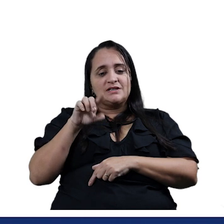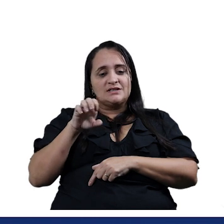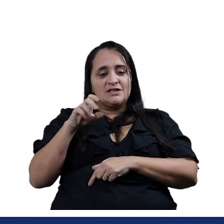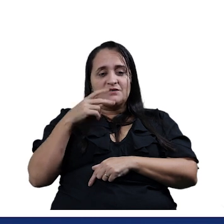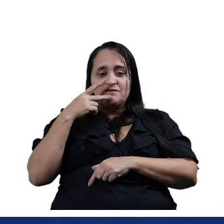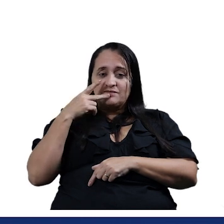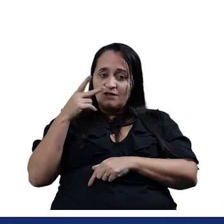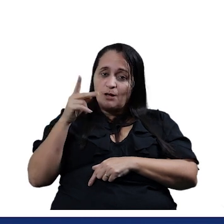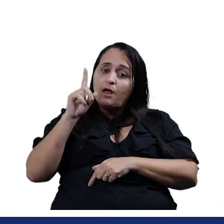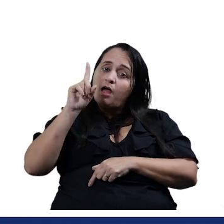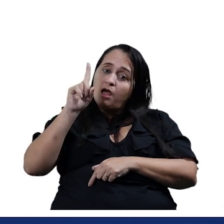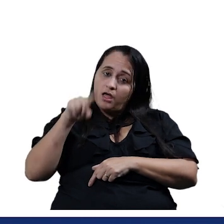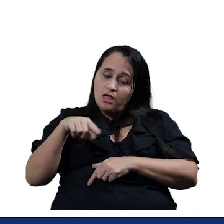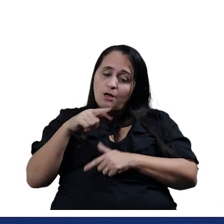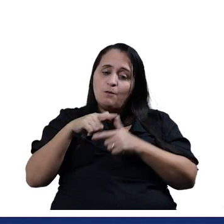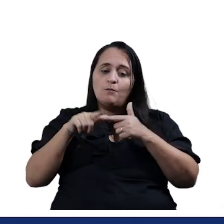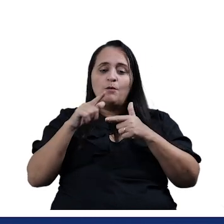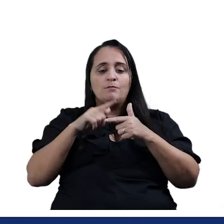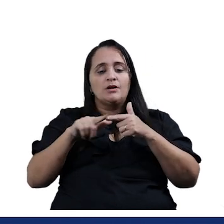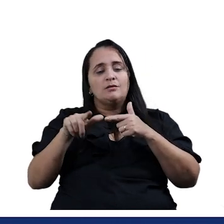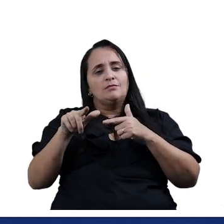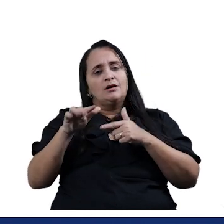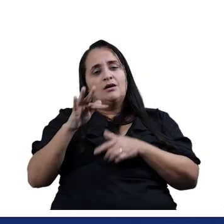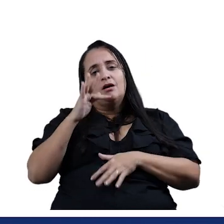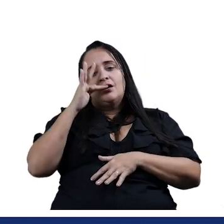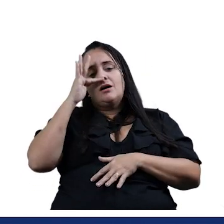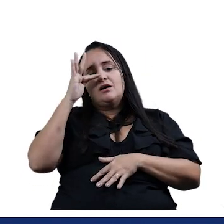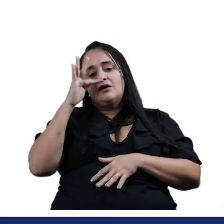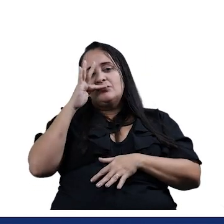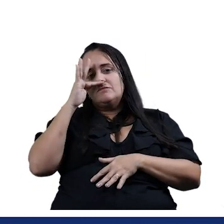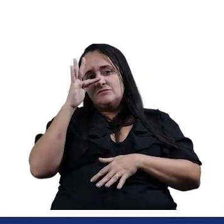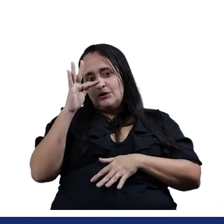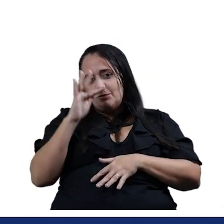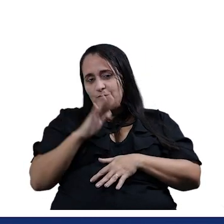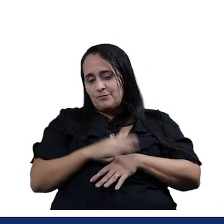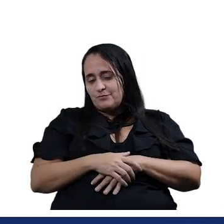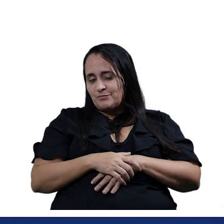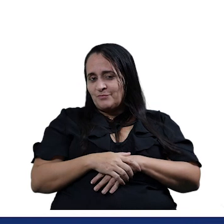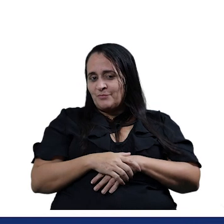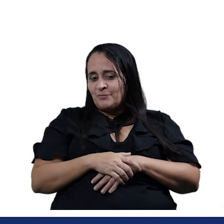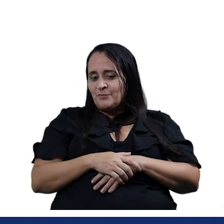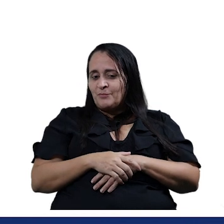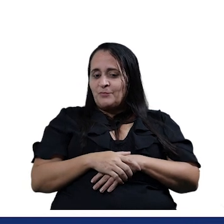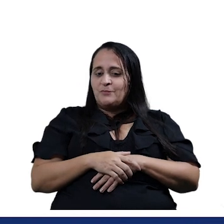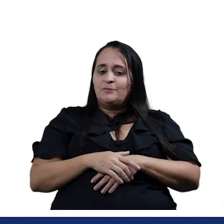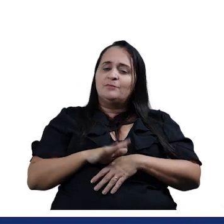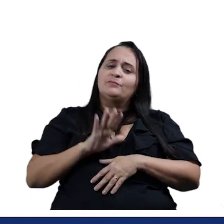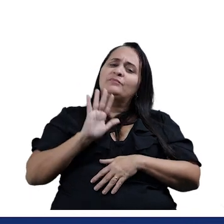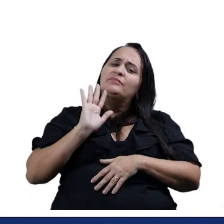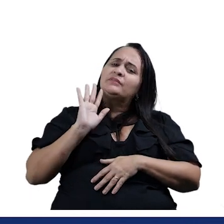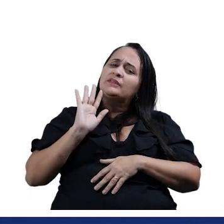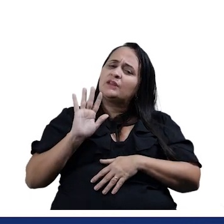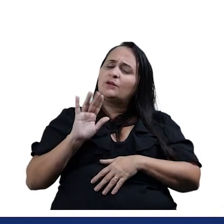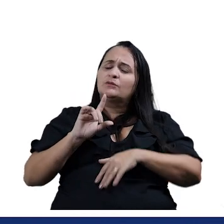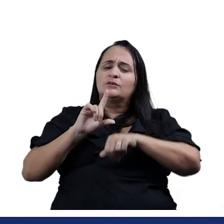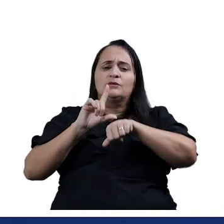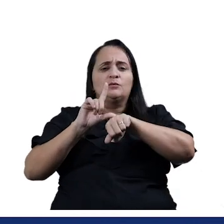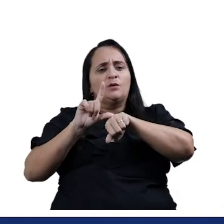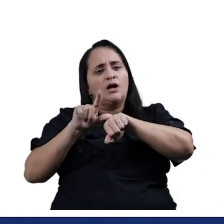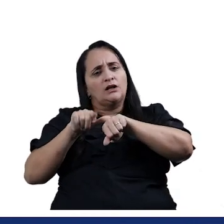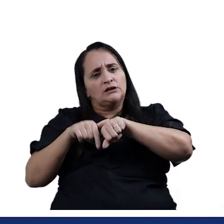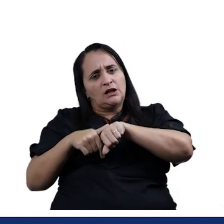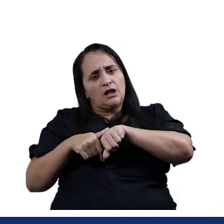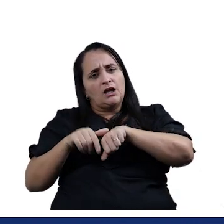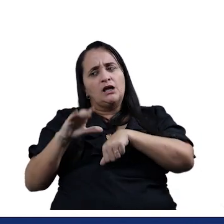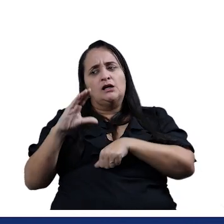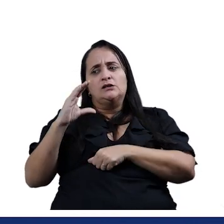o problema é uma flor. Então vamos ver as alternativas? Temos como alternativas o atraso de